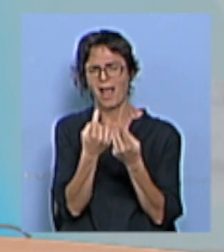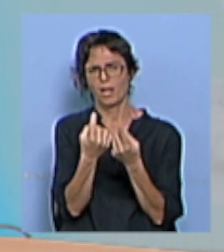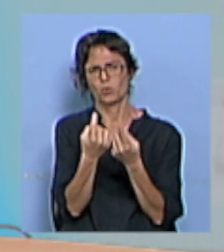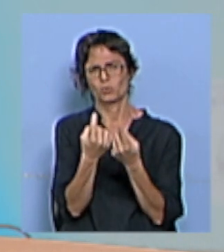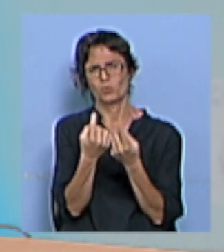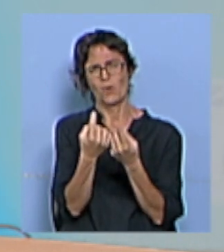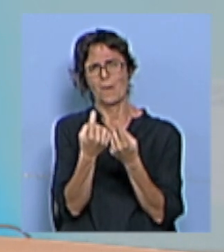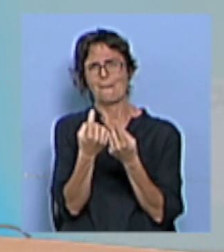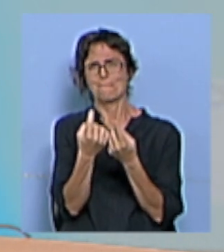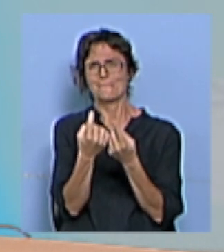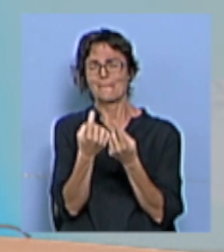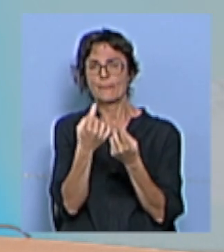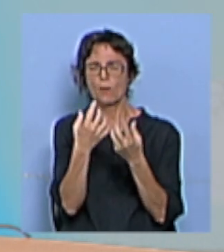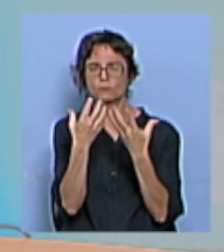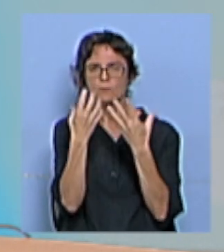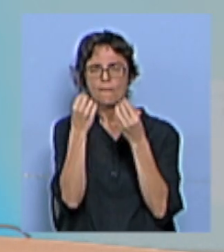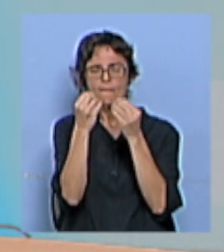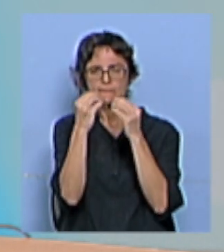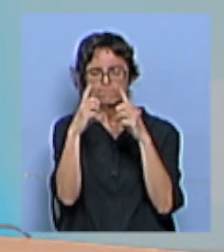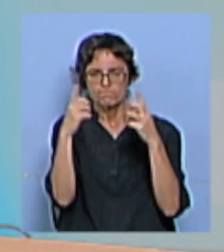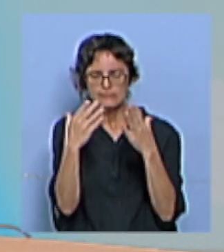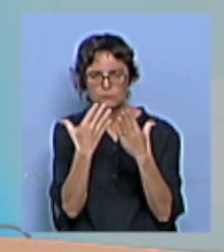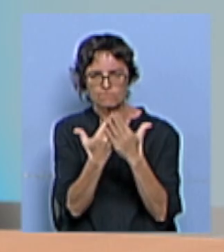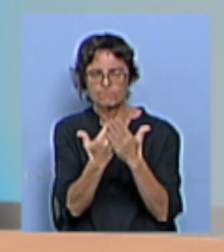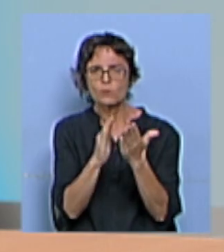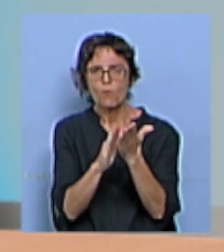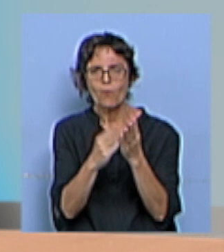mais presente, mais nítida? Bem,